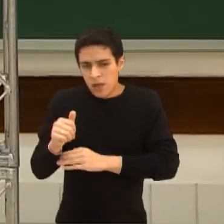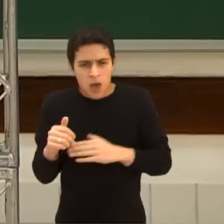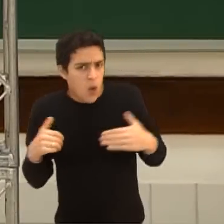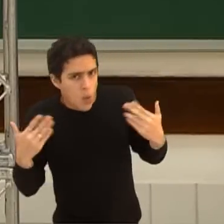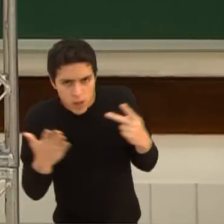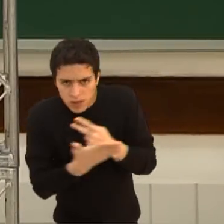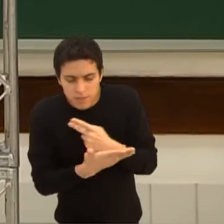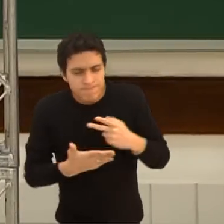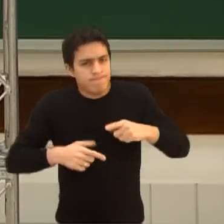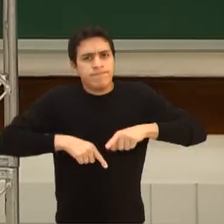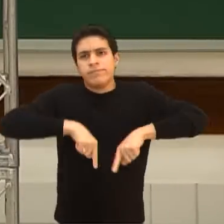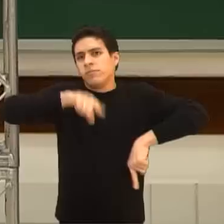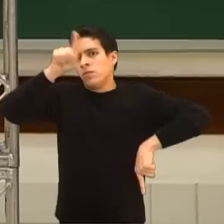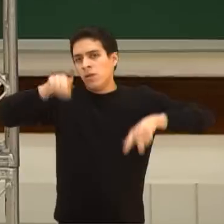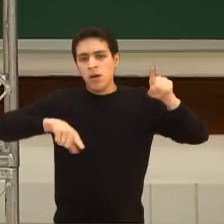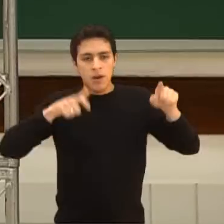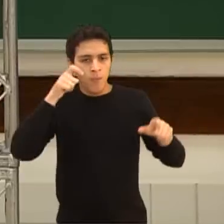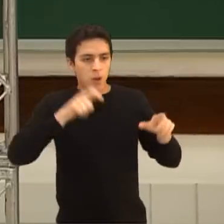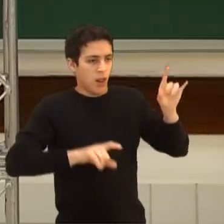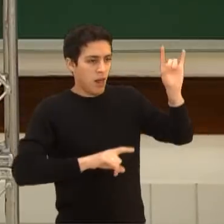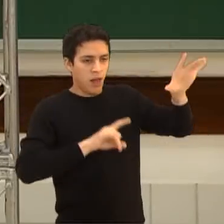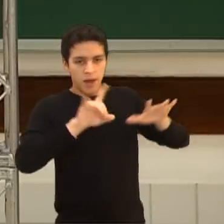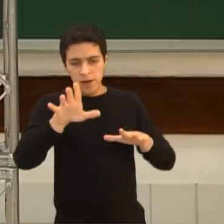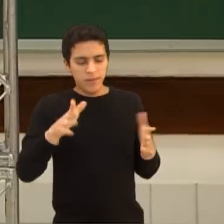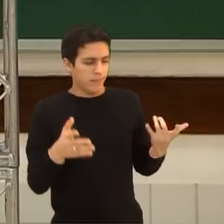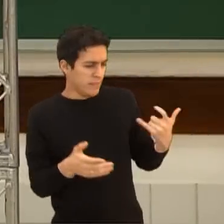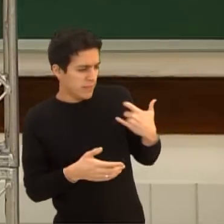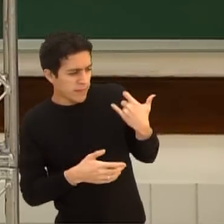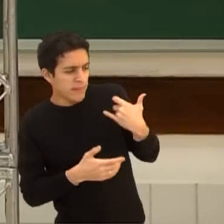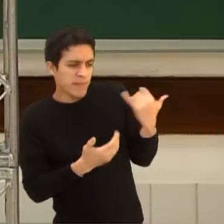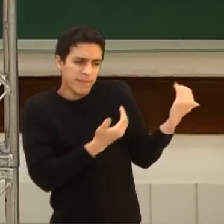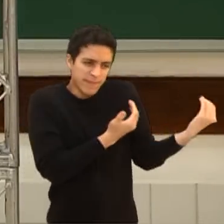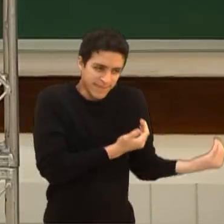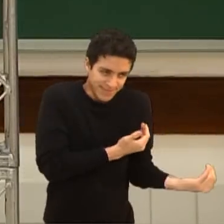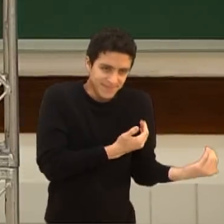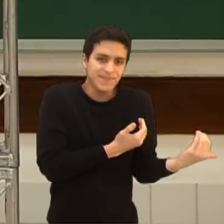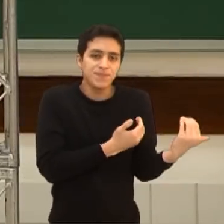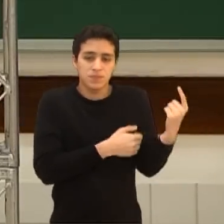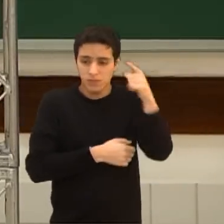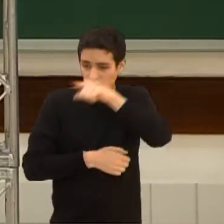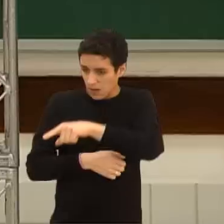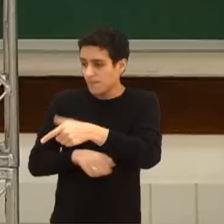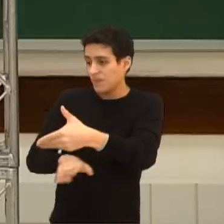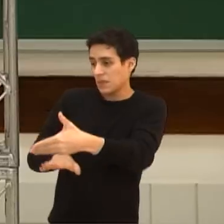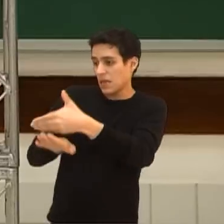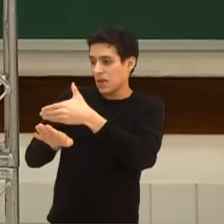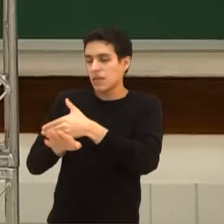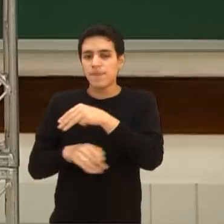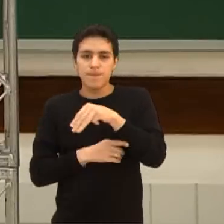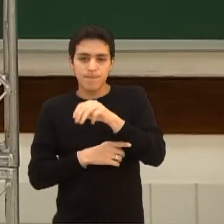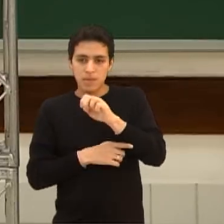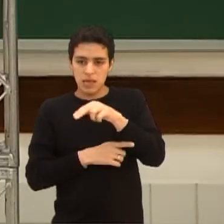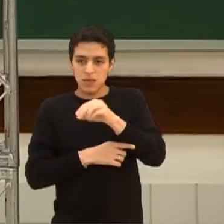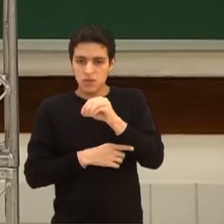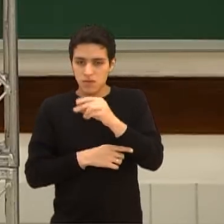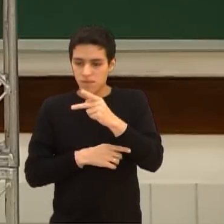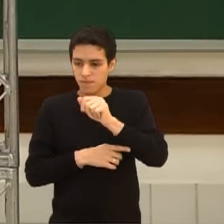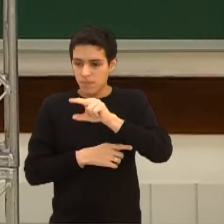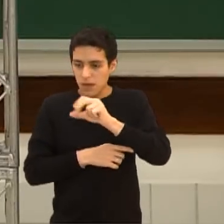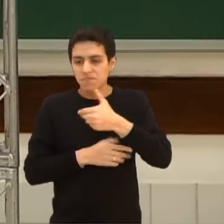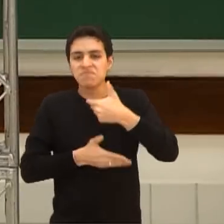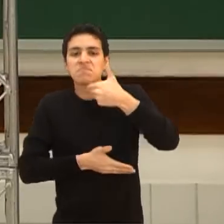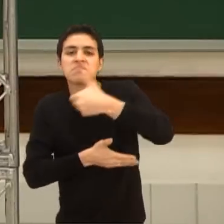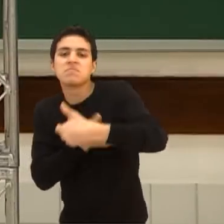de mulher para mulher, né? Porque tem mulheres que menstruam mais cedo, tem a menopausa mais cedo. Às vezes menstrua mais